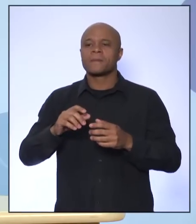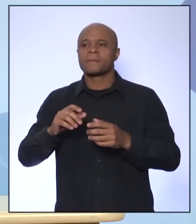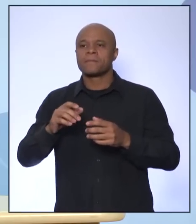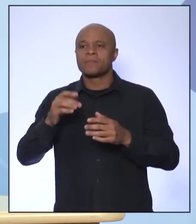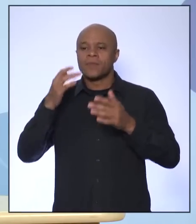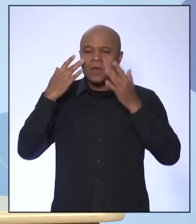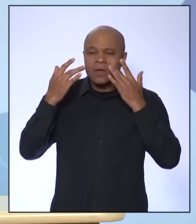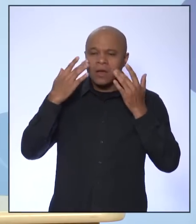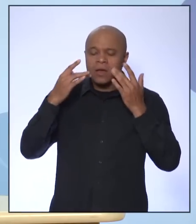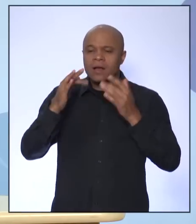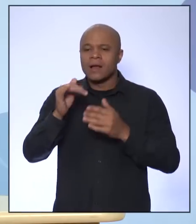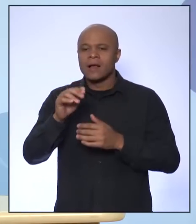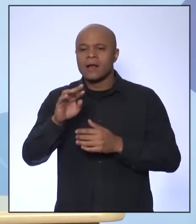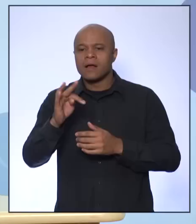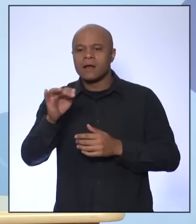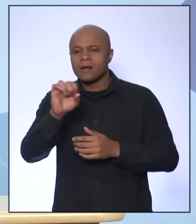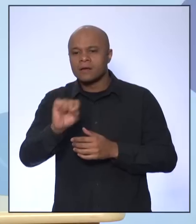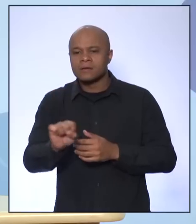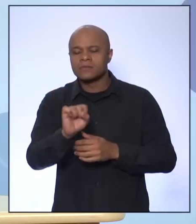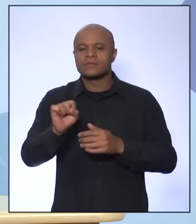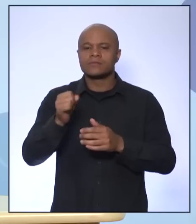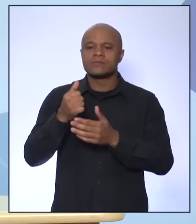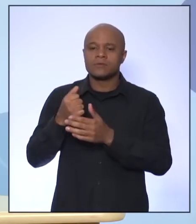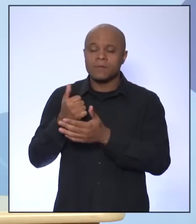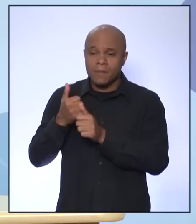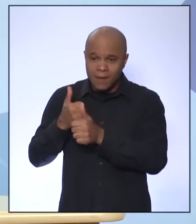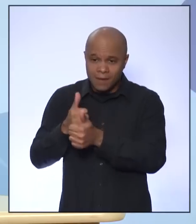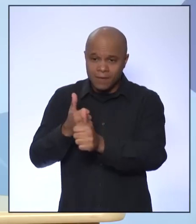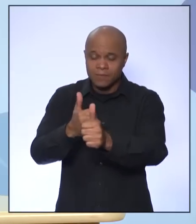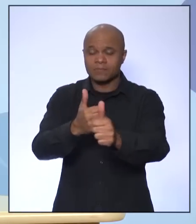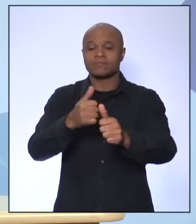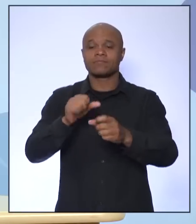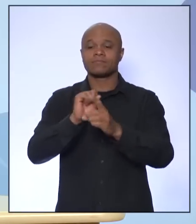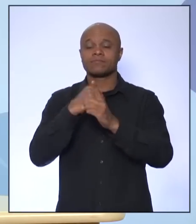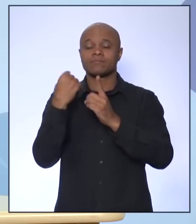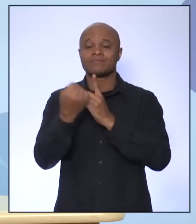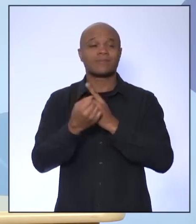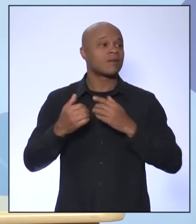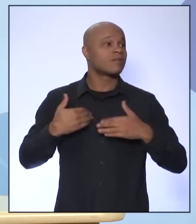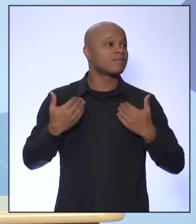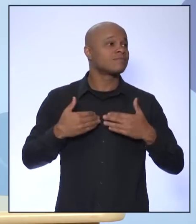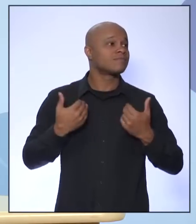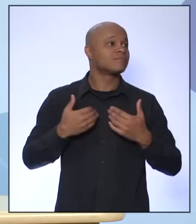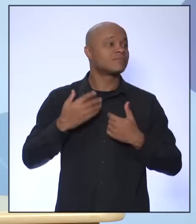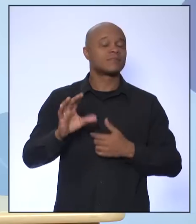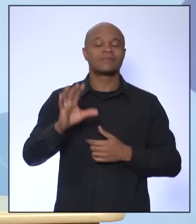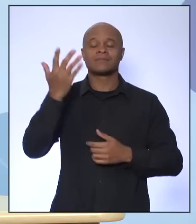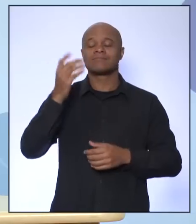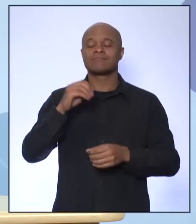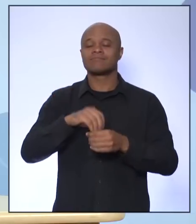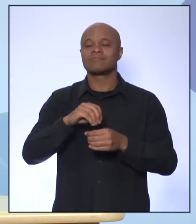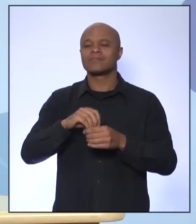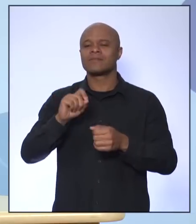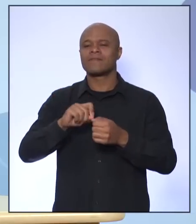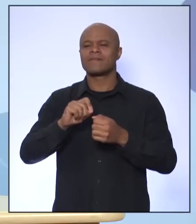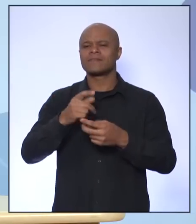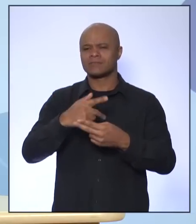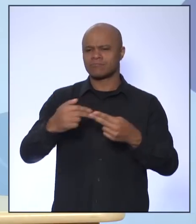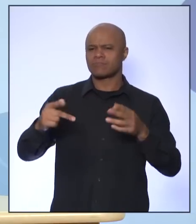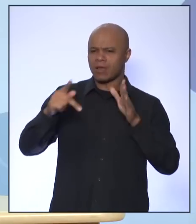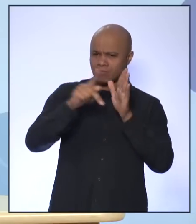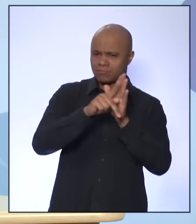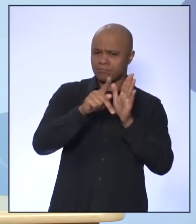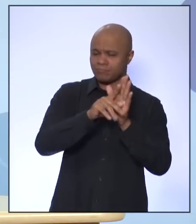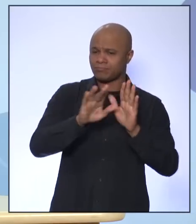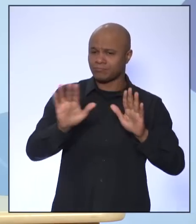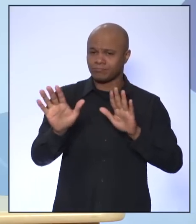a sociedade. Então, geralmente, os artistas eles se inspiram no que está acontecendo na sociedade para criar suas obras. Quando